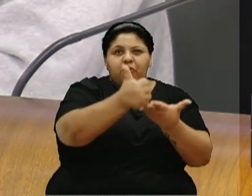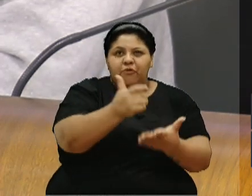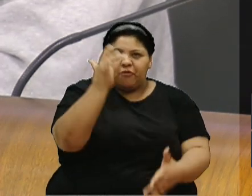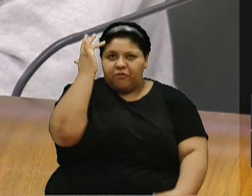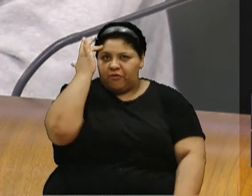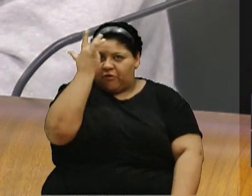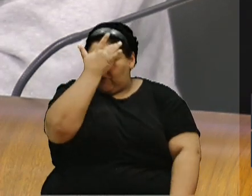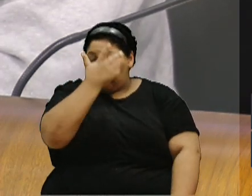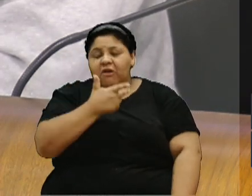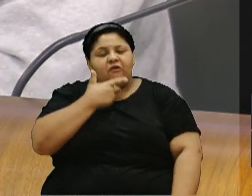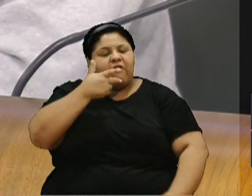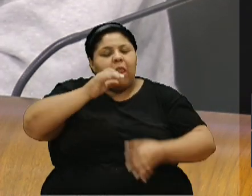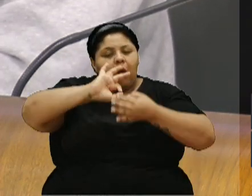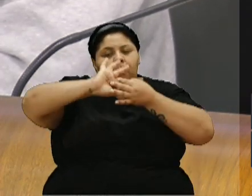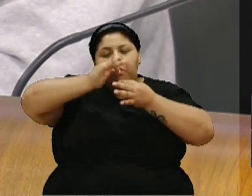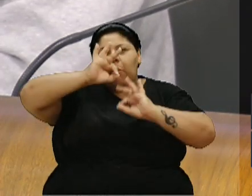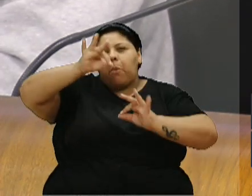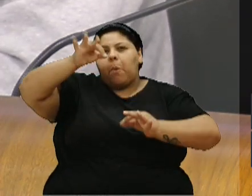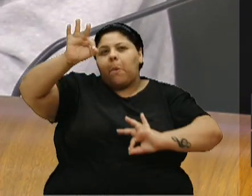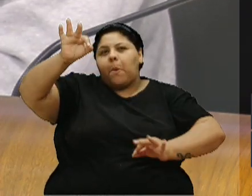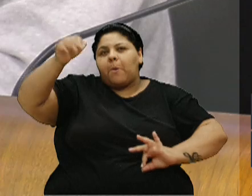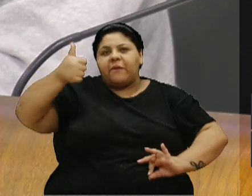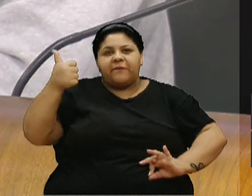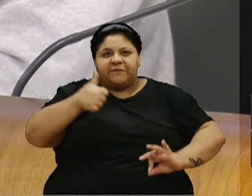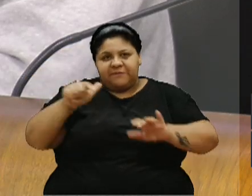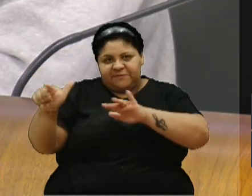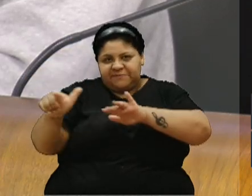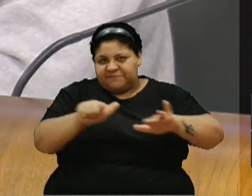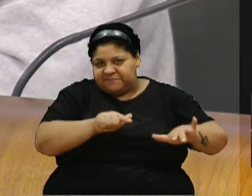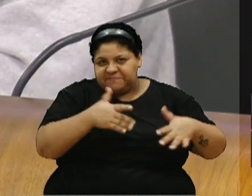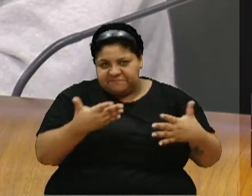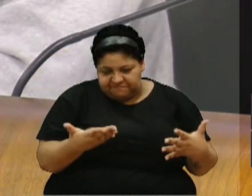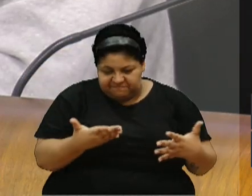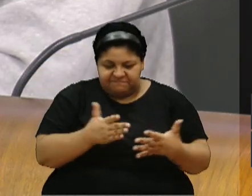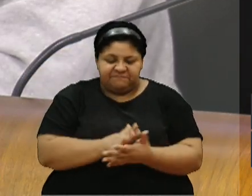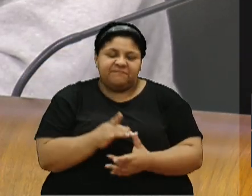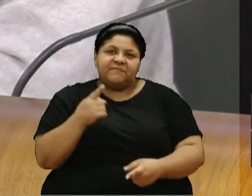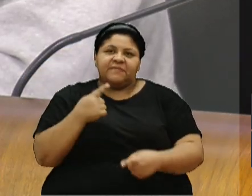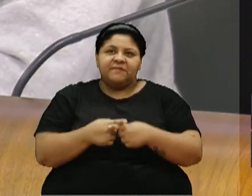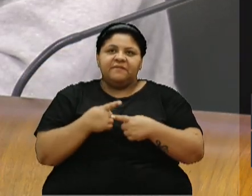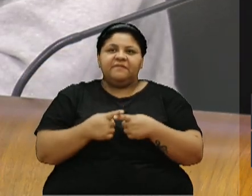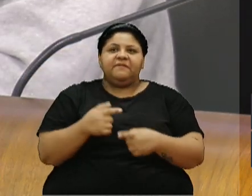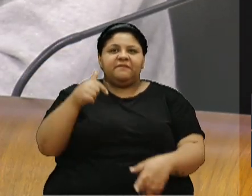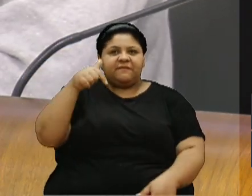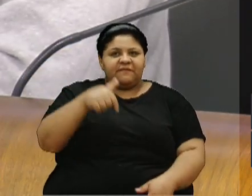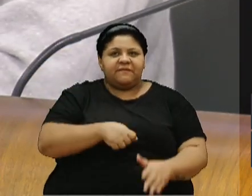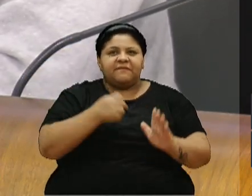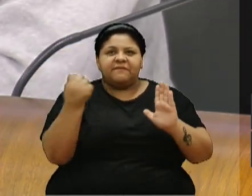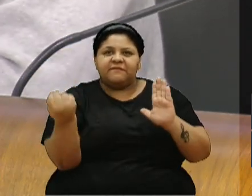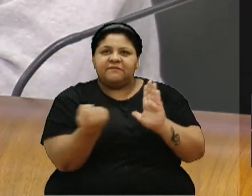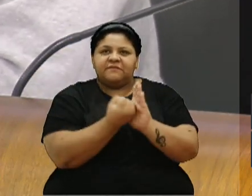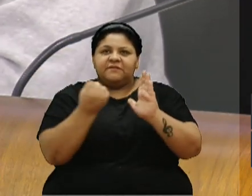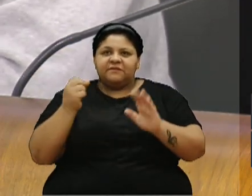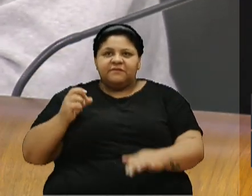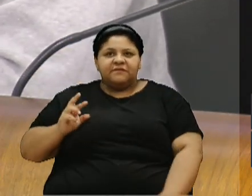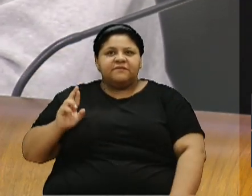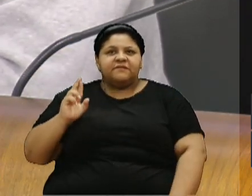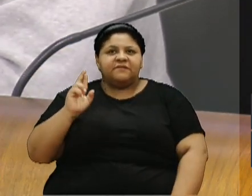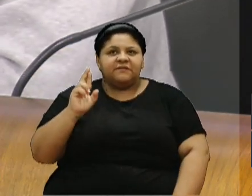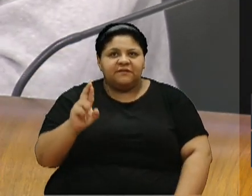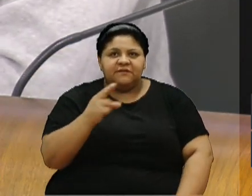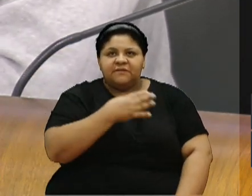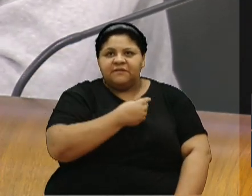falando muito sobre essa primeira semana, né, da luta antimanicomial, porque para nós é muito simbólico, é muito representativo, é